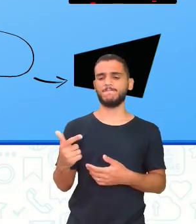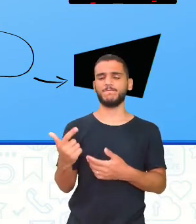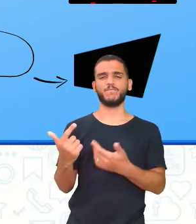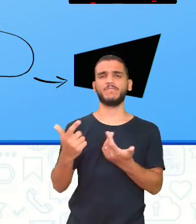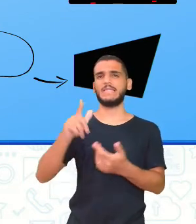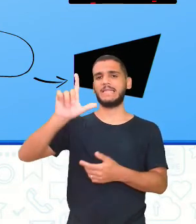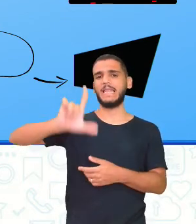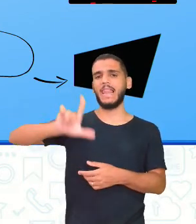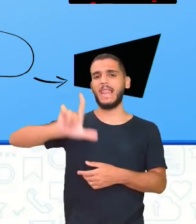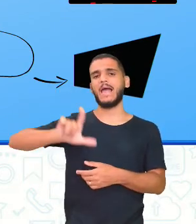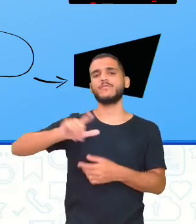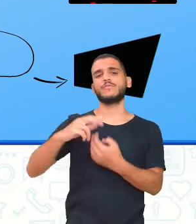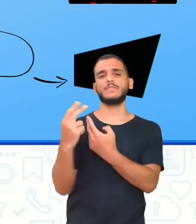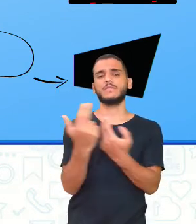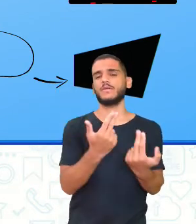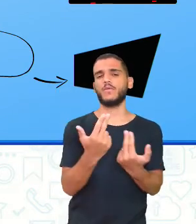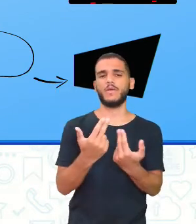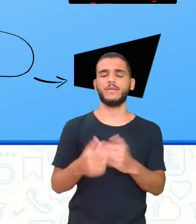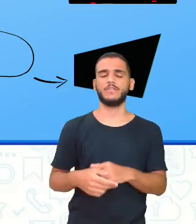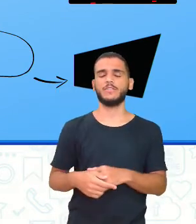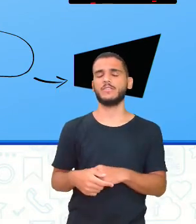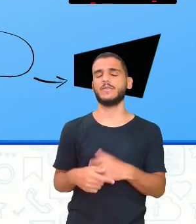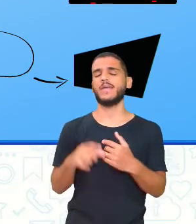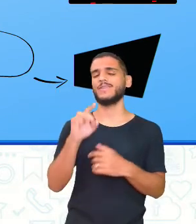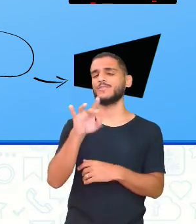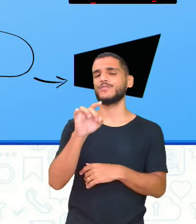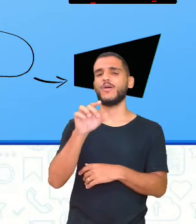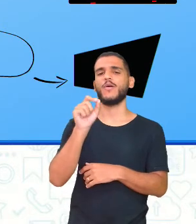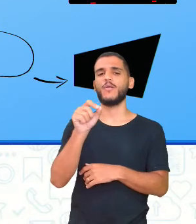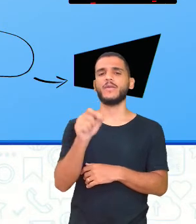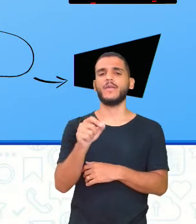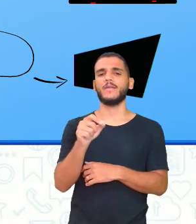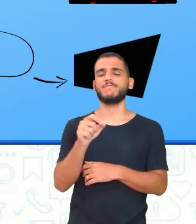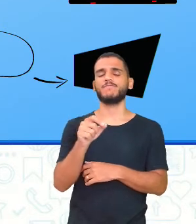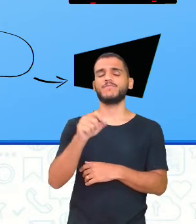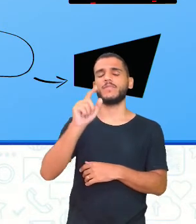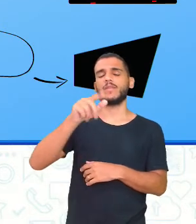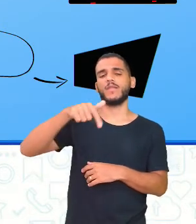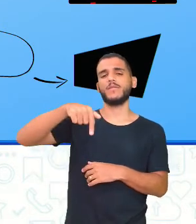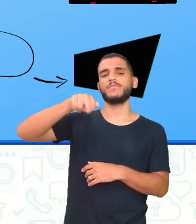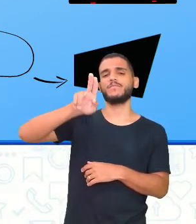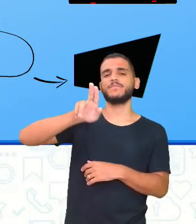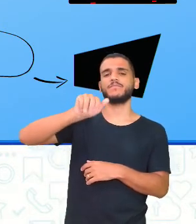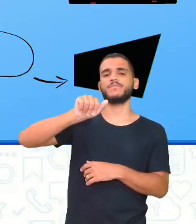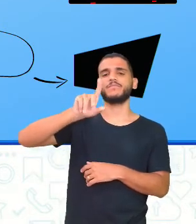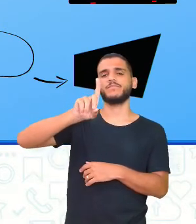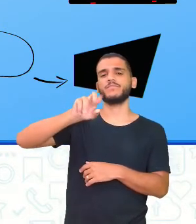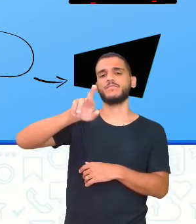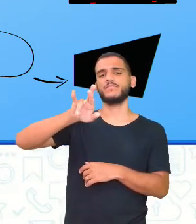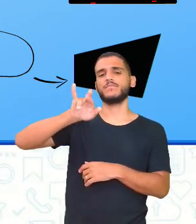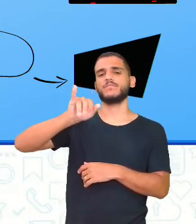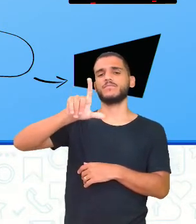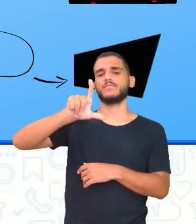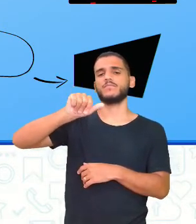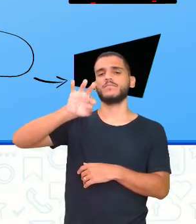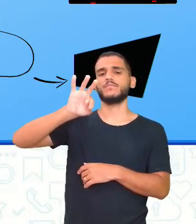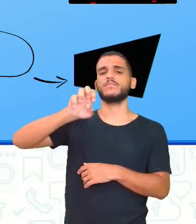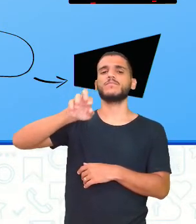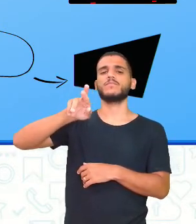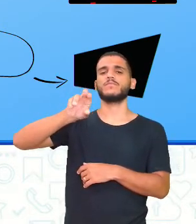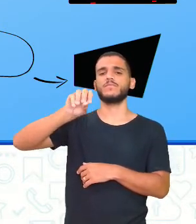não tem, é apenas um quadrilátero, sem nada que